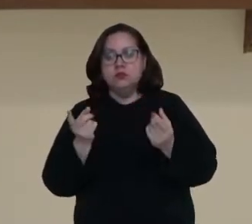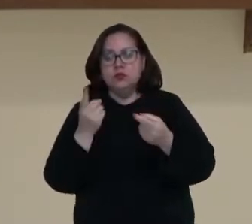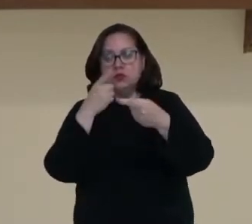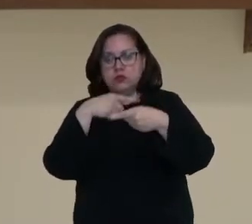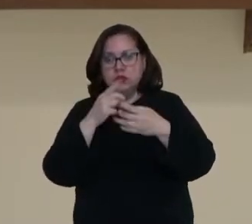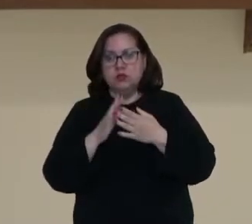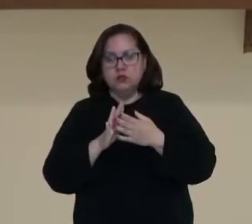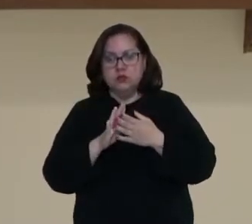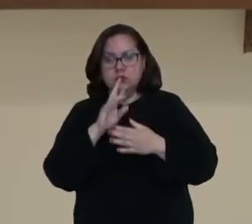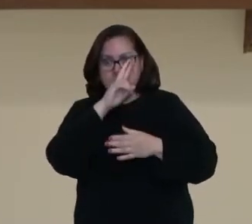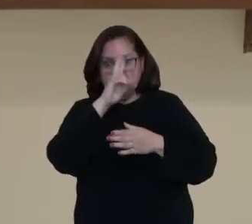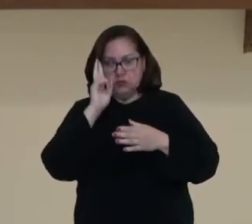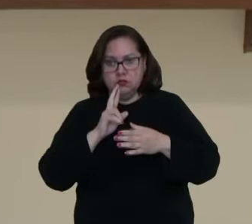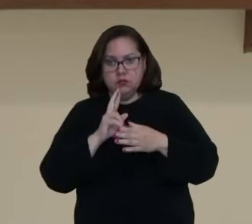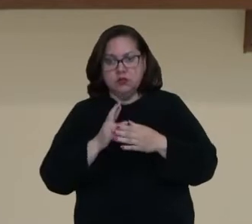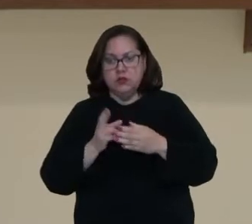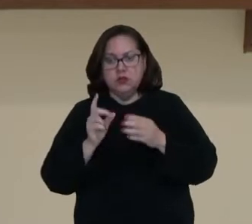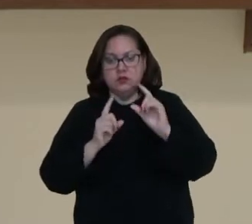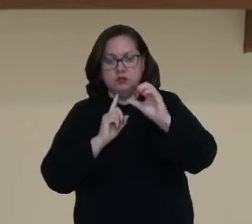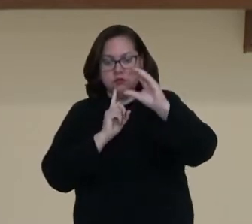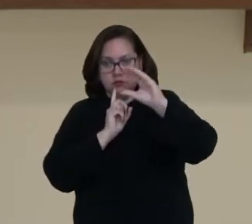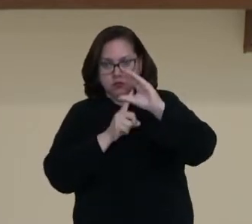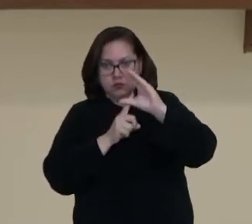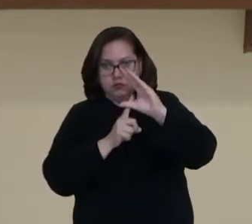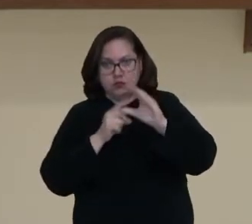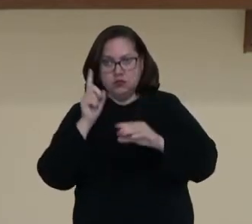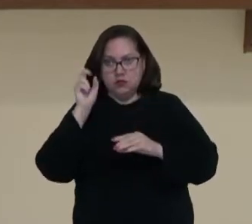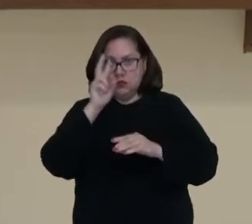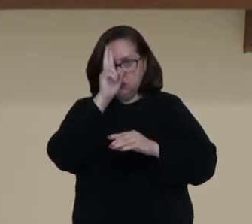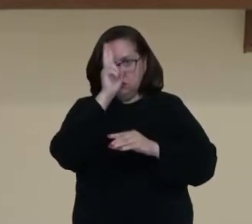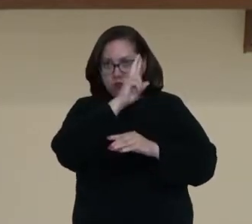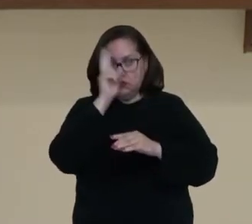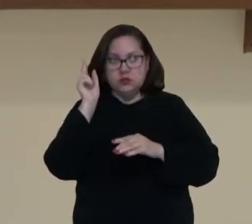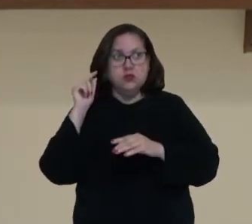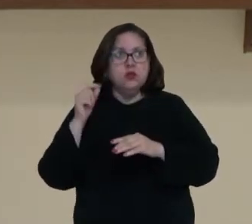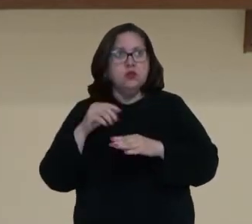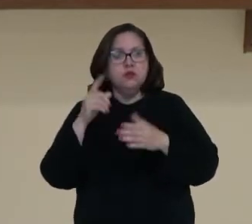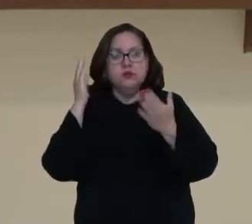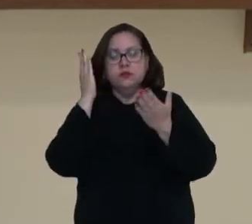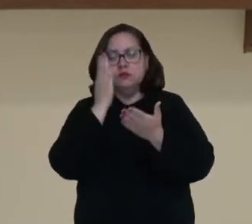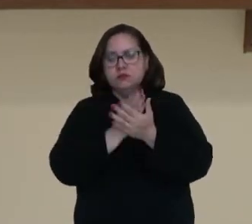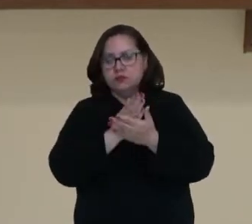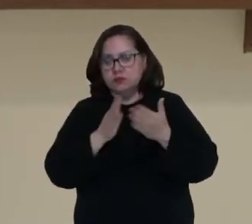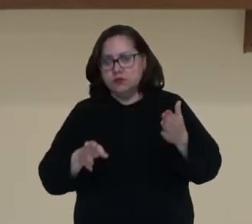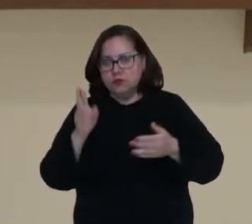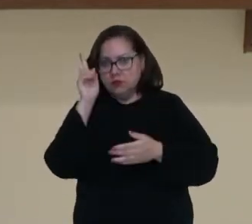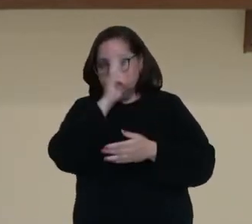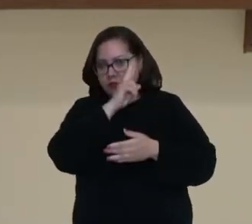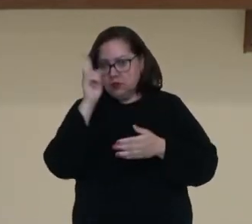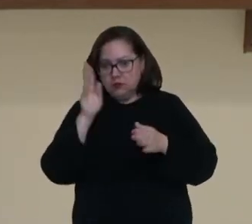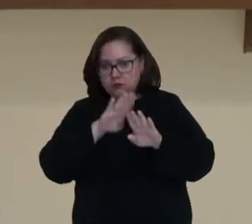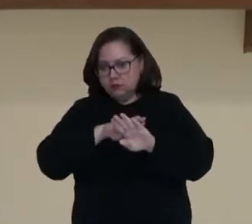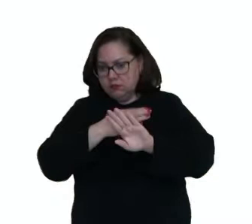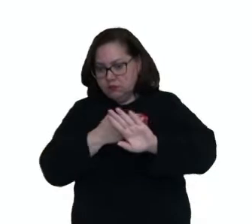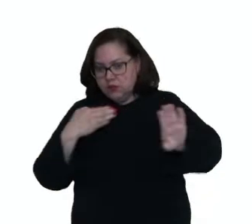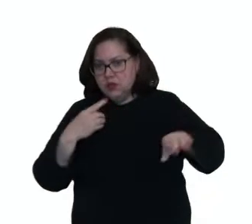contrário ao poder comunista da União Soviética. Rompeu relações com a União Soviética